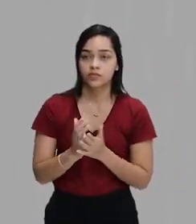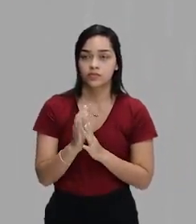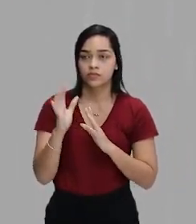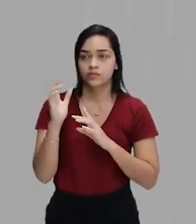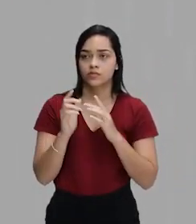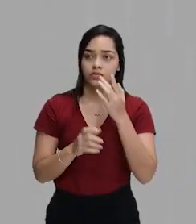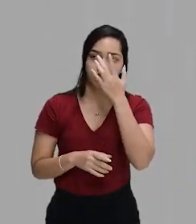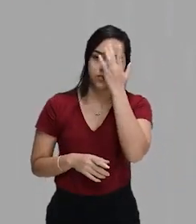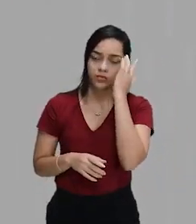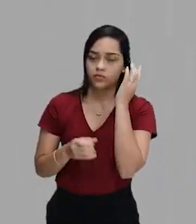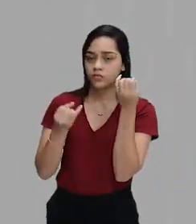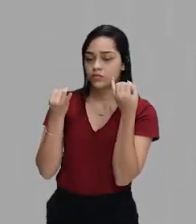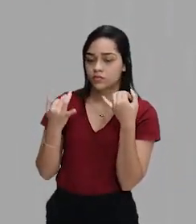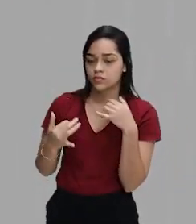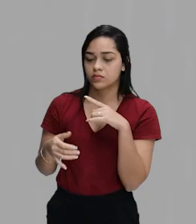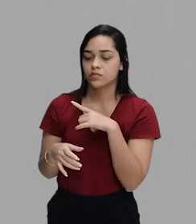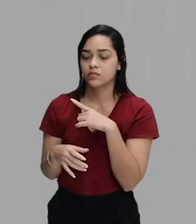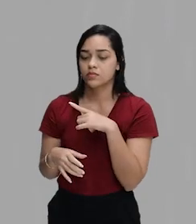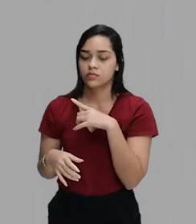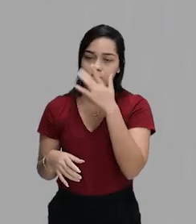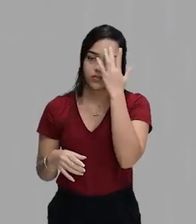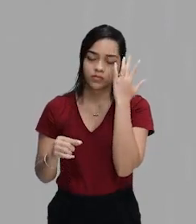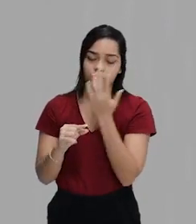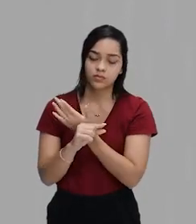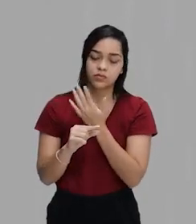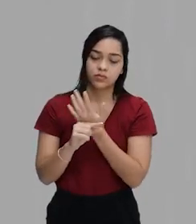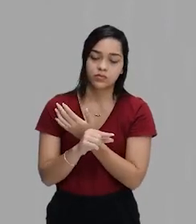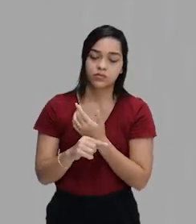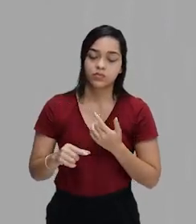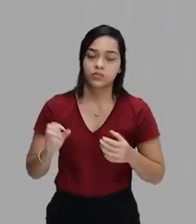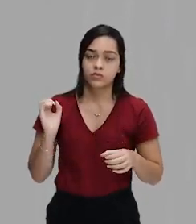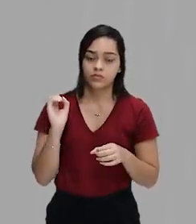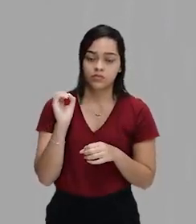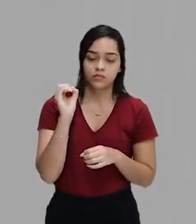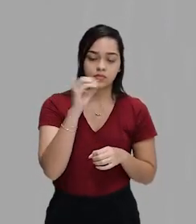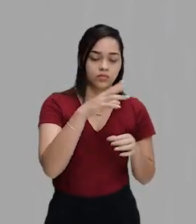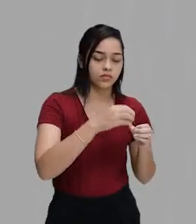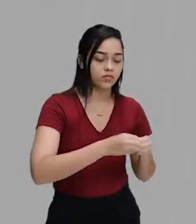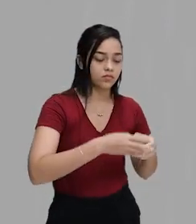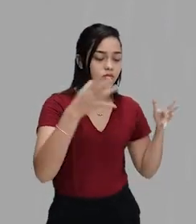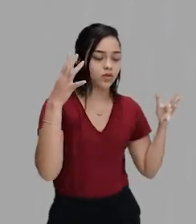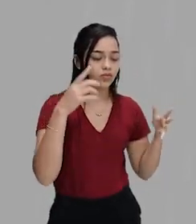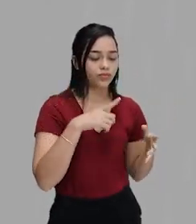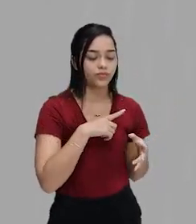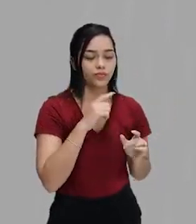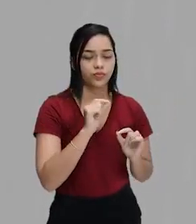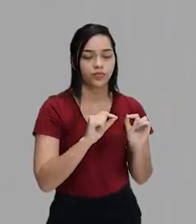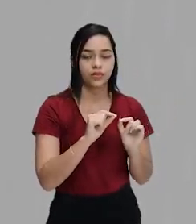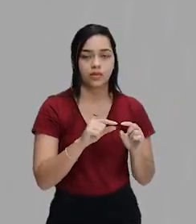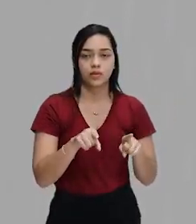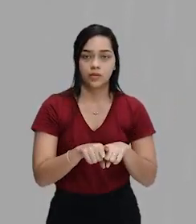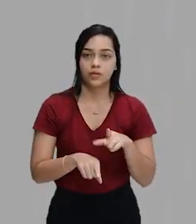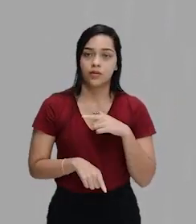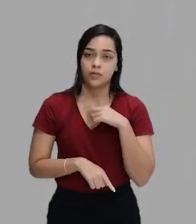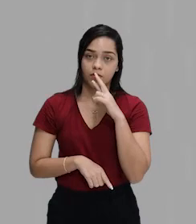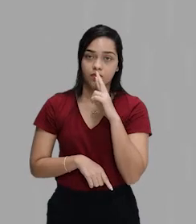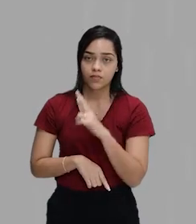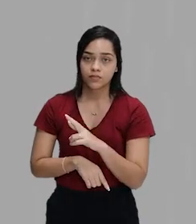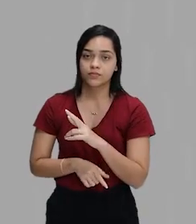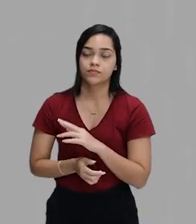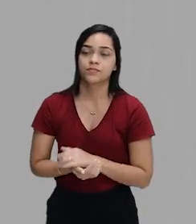chegam a falar que simplesmente o lançamento da bomba atômica teria sido também uma